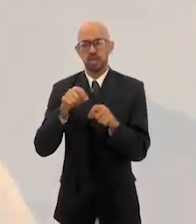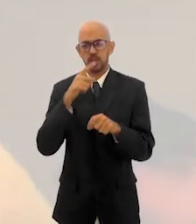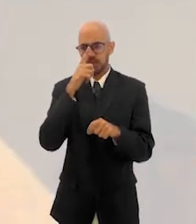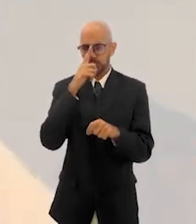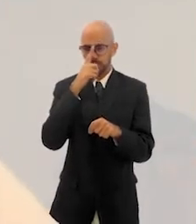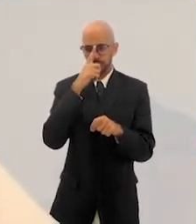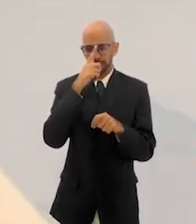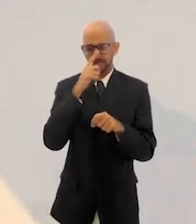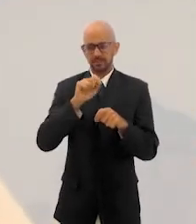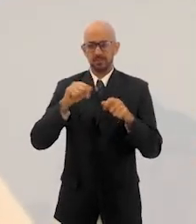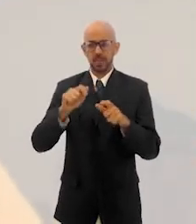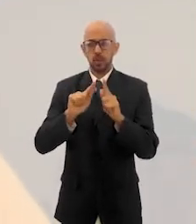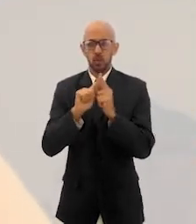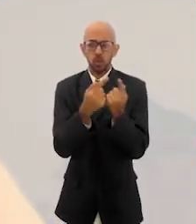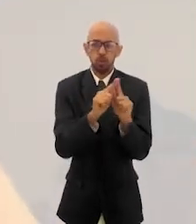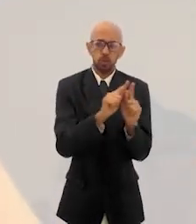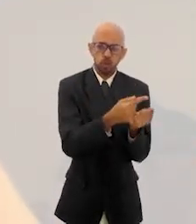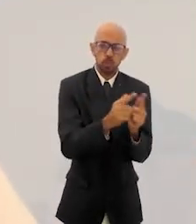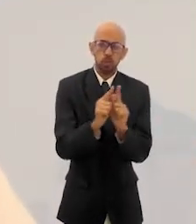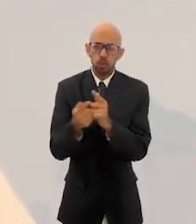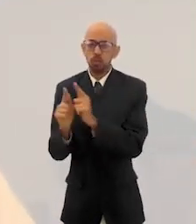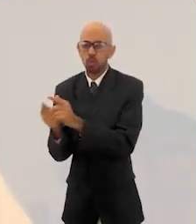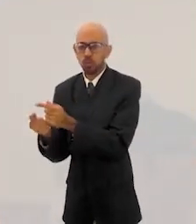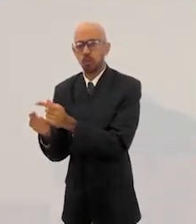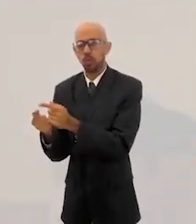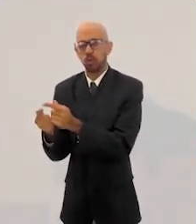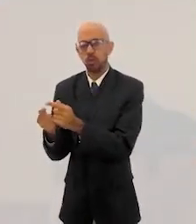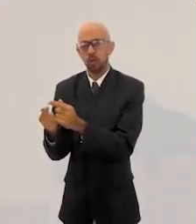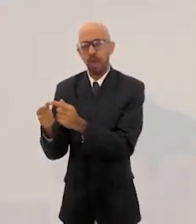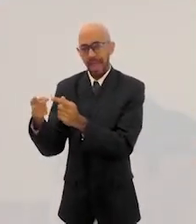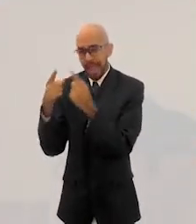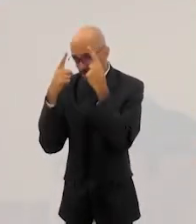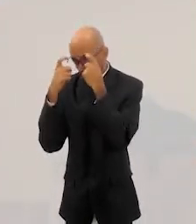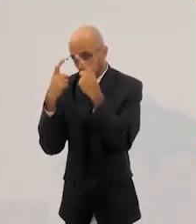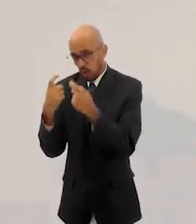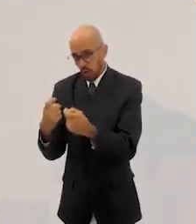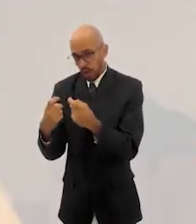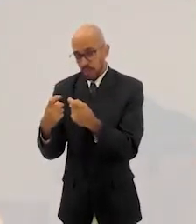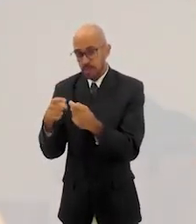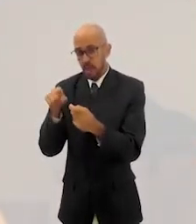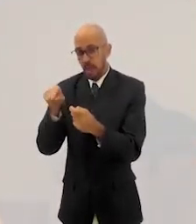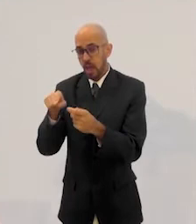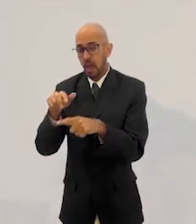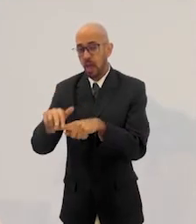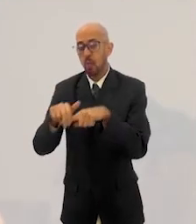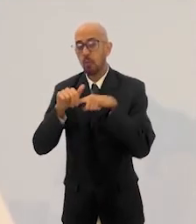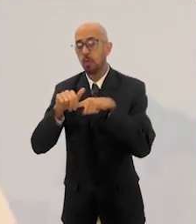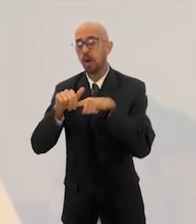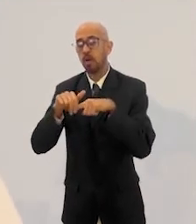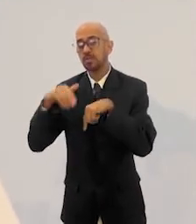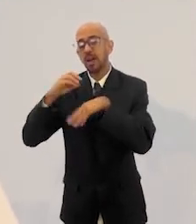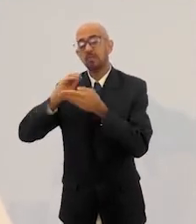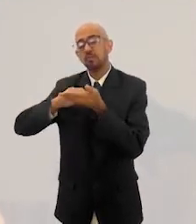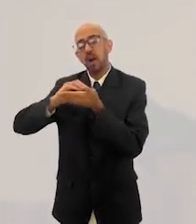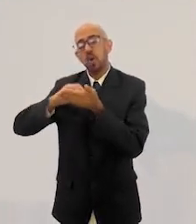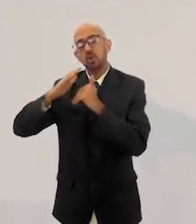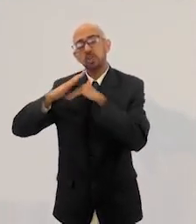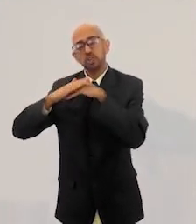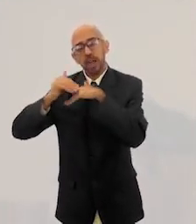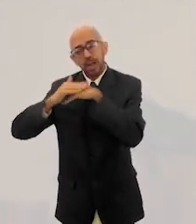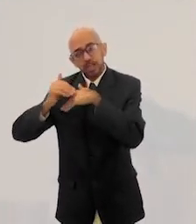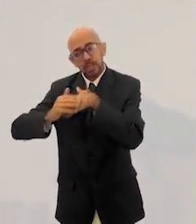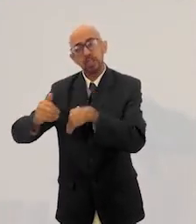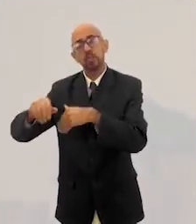pequenos grupos, em largas escalas. E essa violência, eu penso que é muito disso, é a falta desse carinho, é a